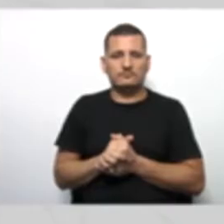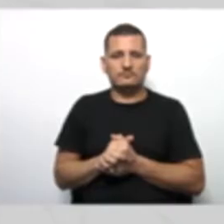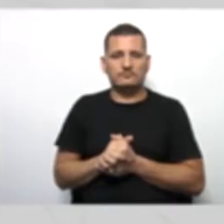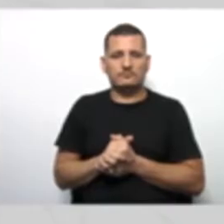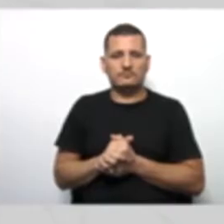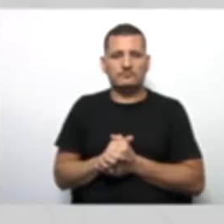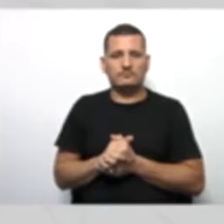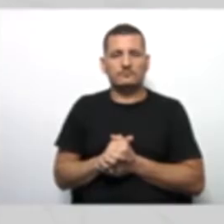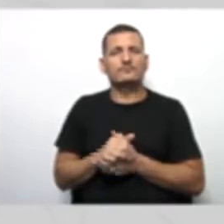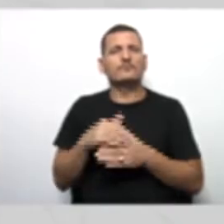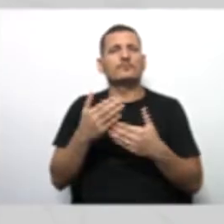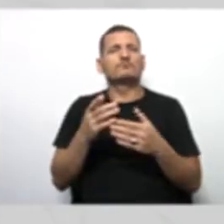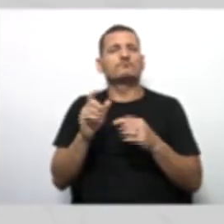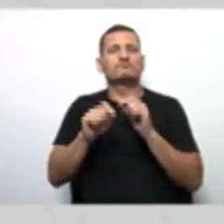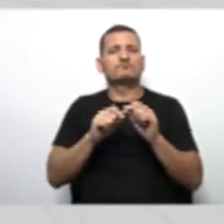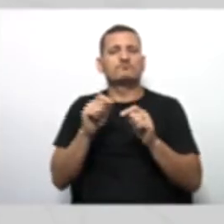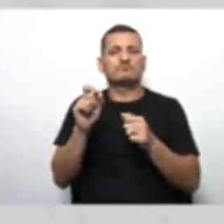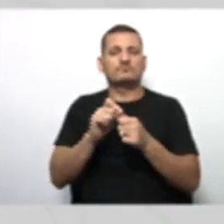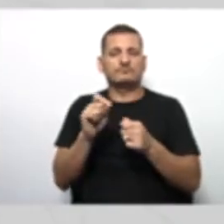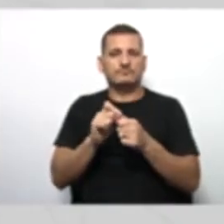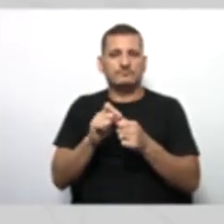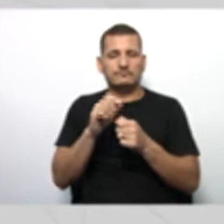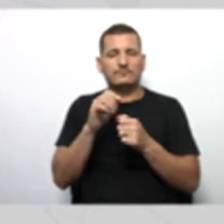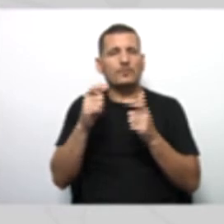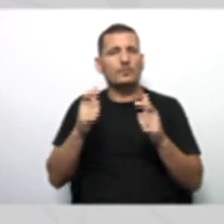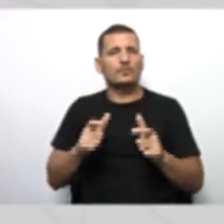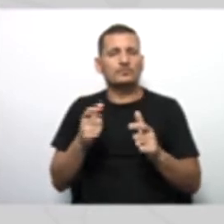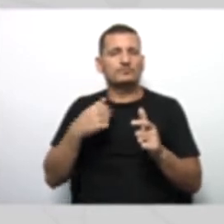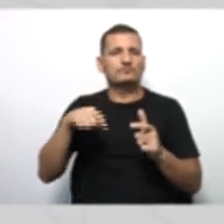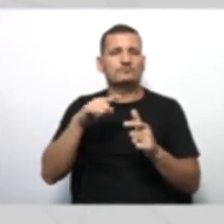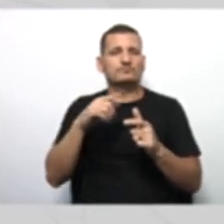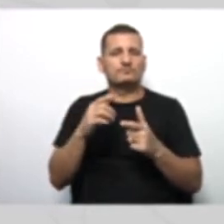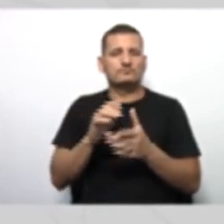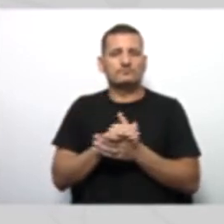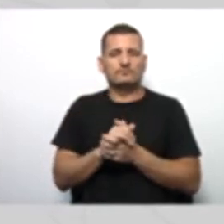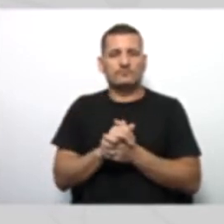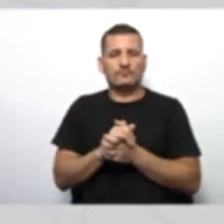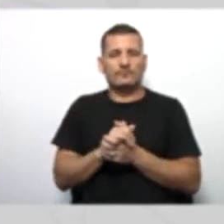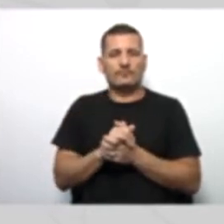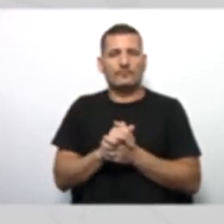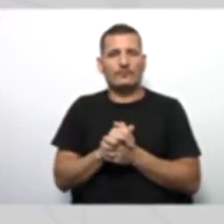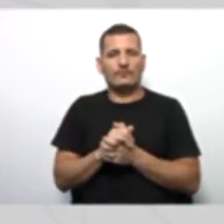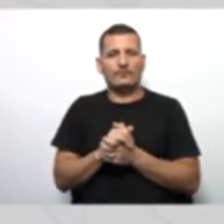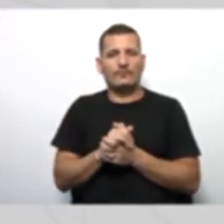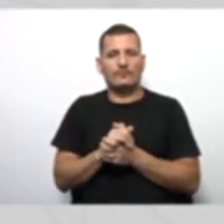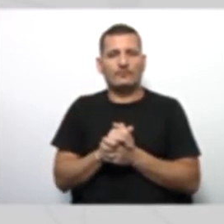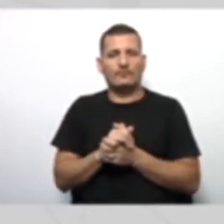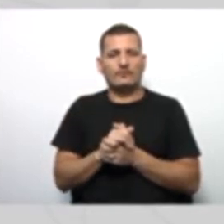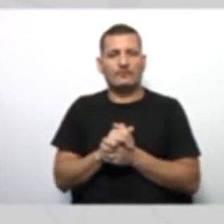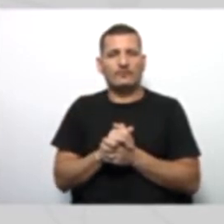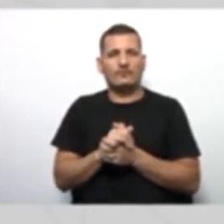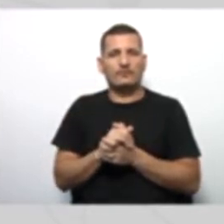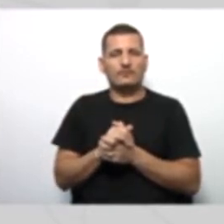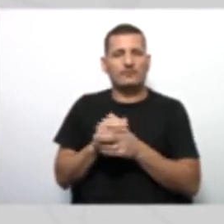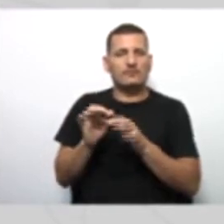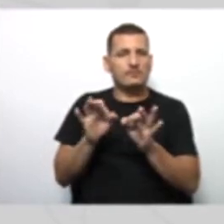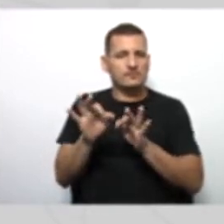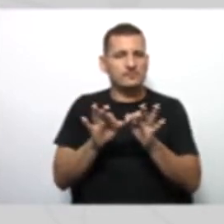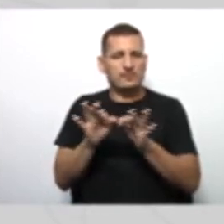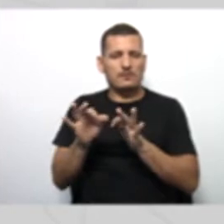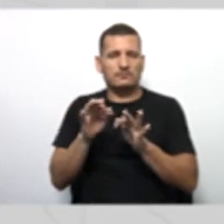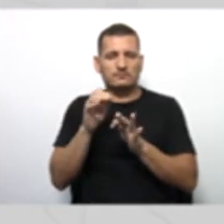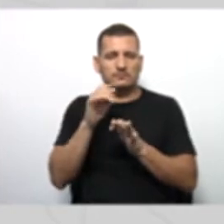a gente deve fazer? Onde que a gente deve atuar em relação à questão das incertezas e dos riscos,